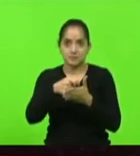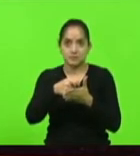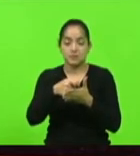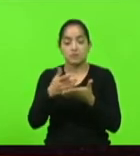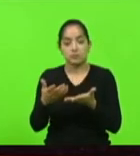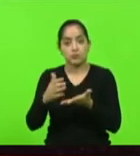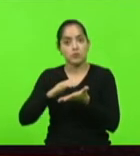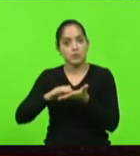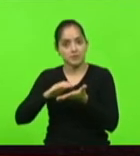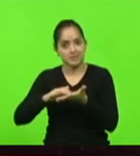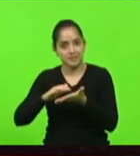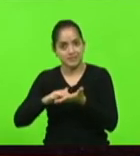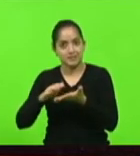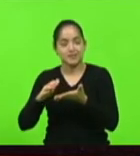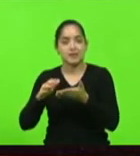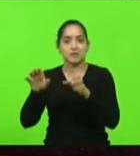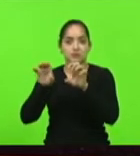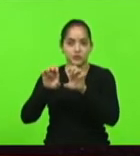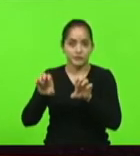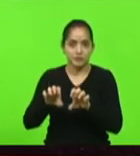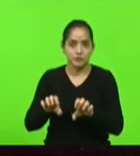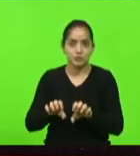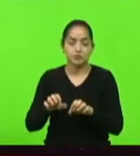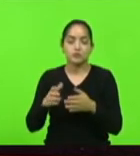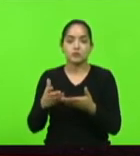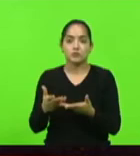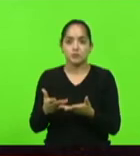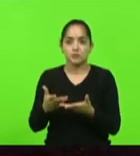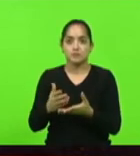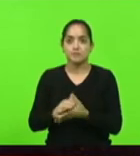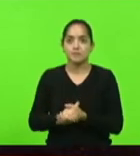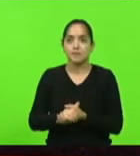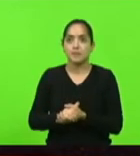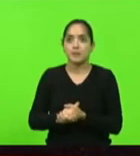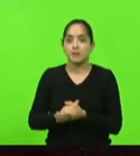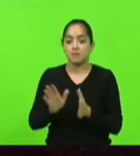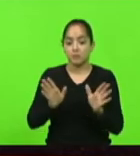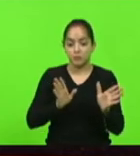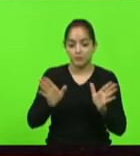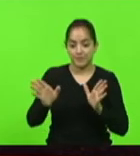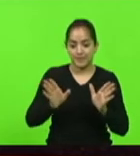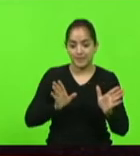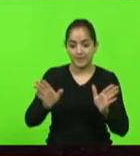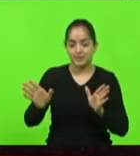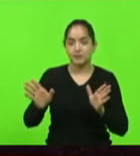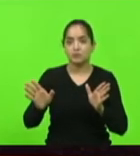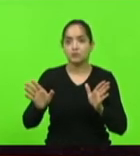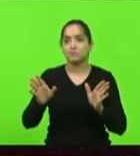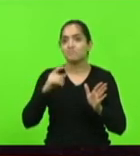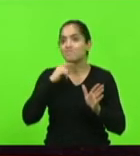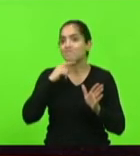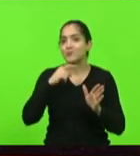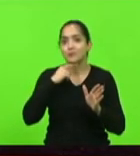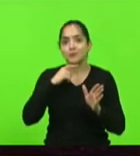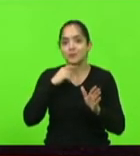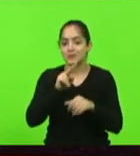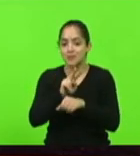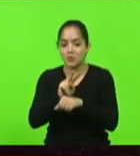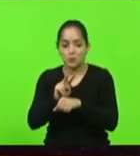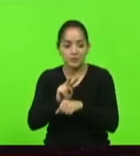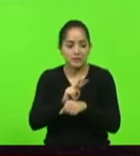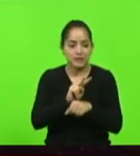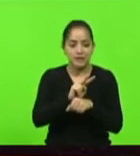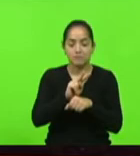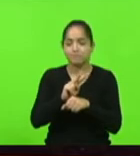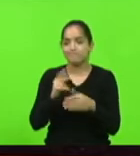secretário de Infraestrutura, que, por um período importante, mal dava conta de cuidar dos buracos.